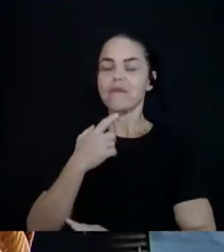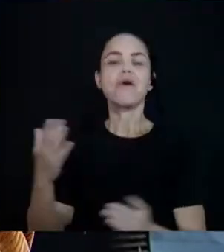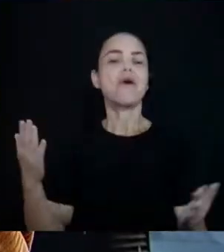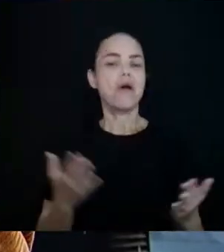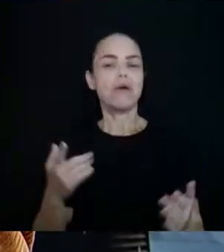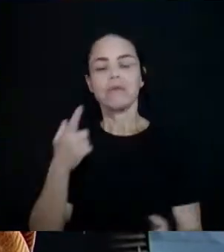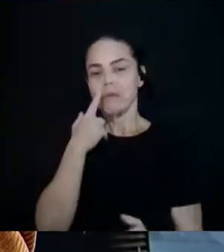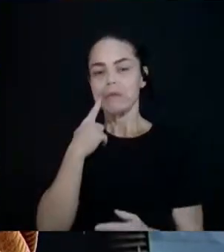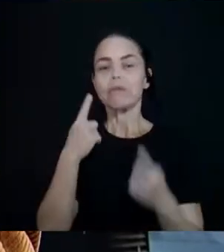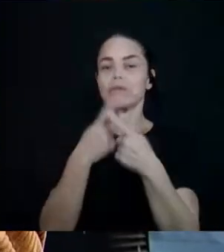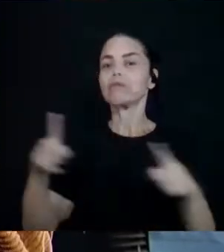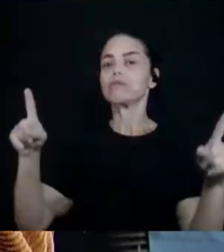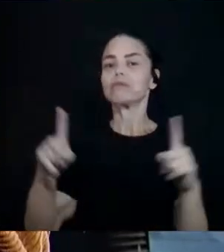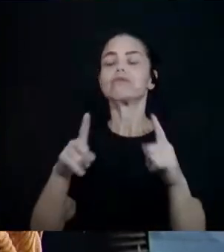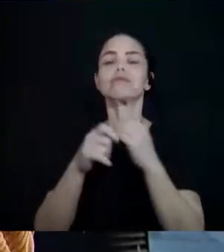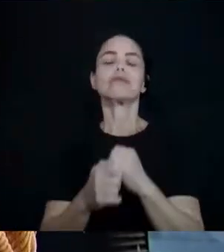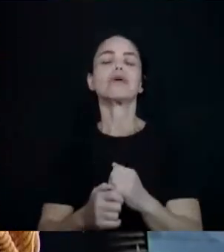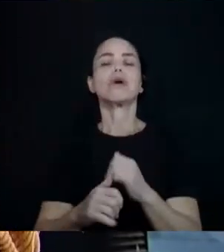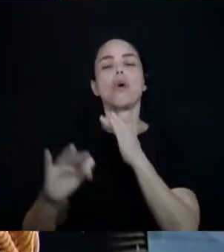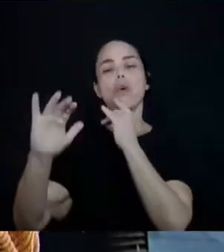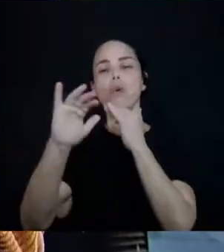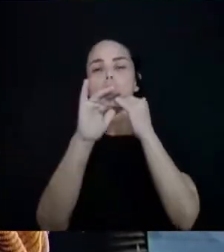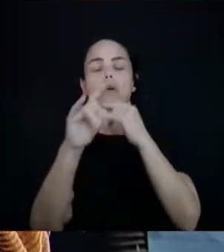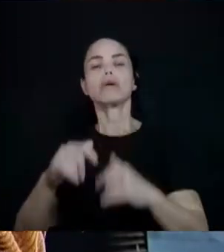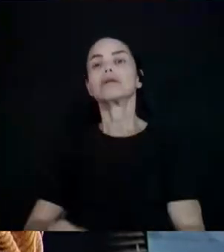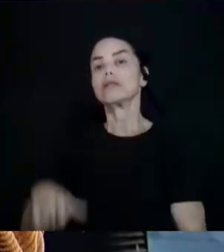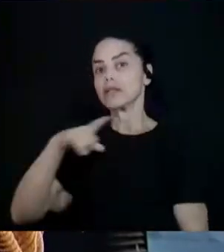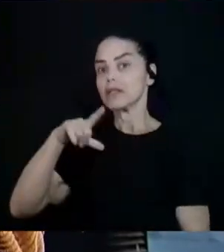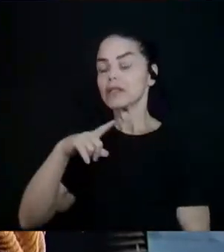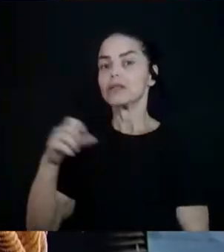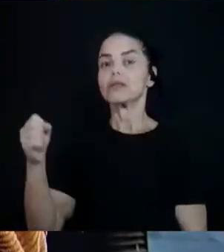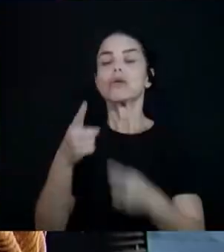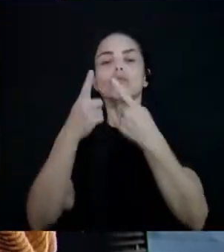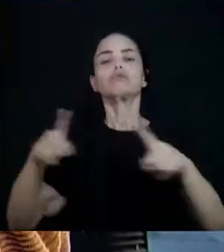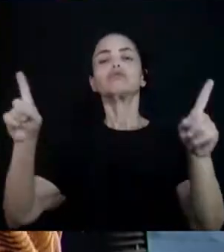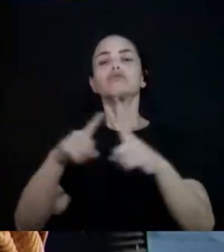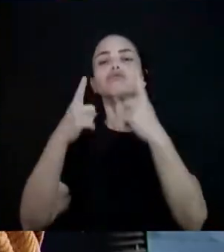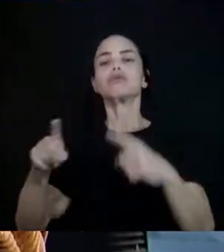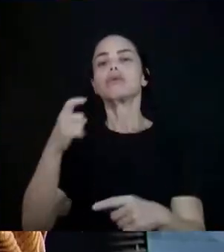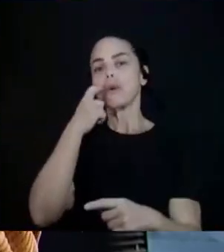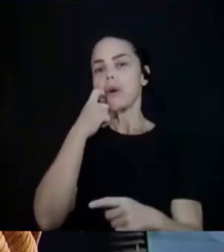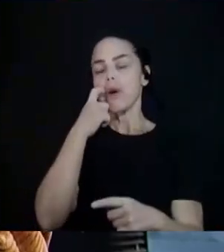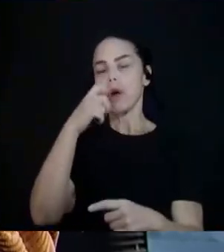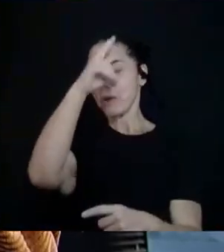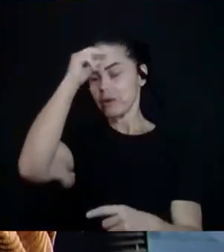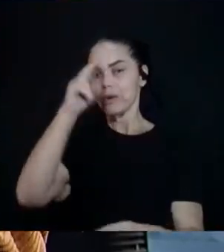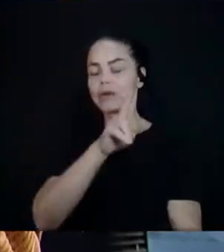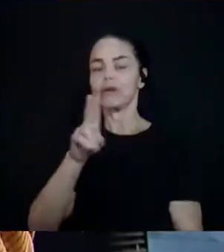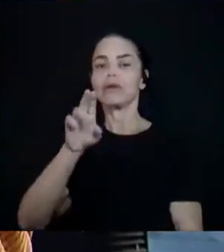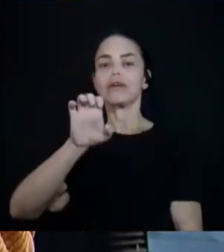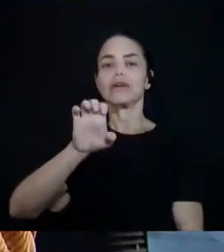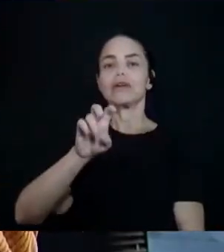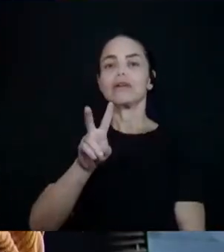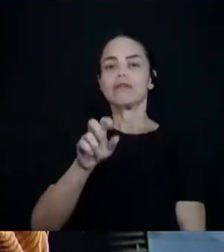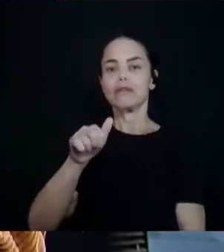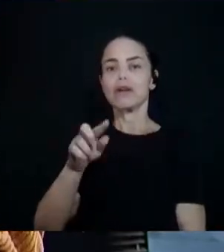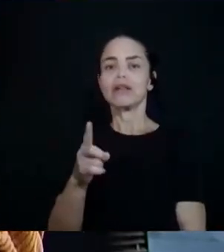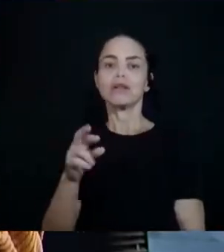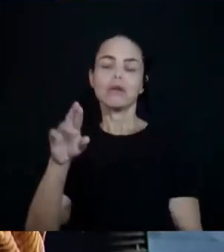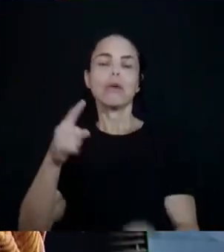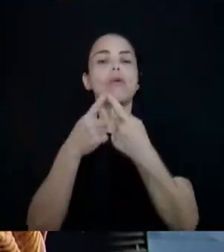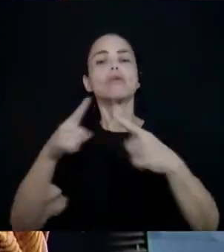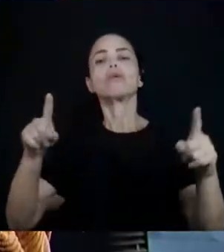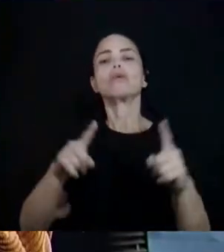Orquestra Sinfônica Municipal já tem um novo maestro. A Prefeitura nomeou Evandro Maté como regente titular e